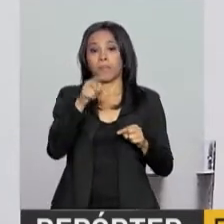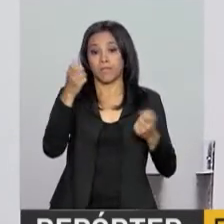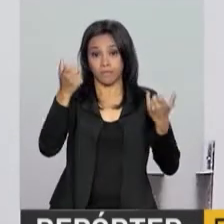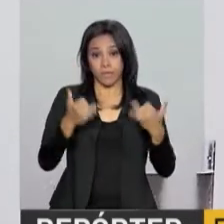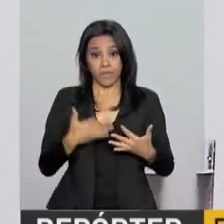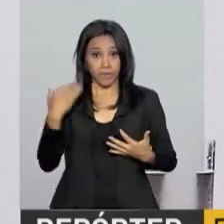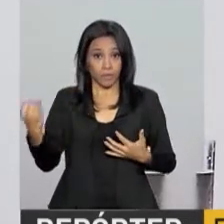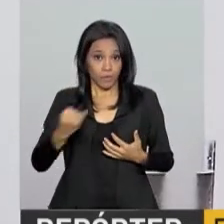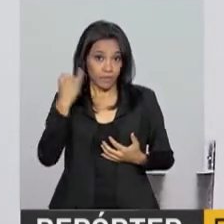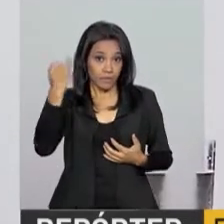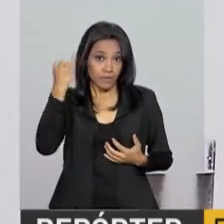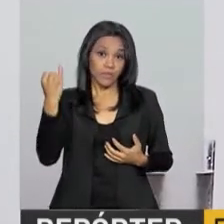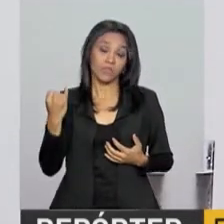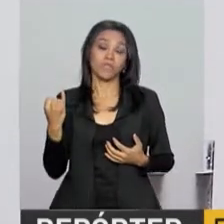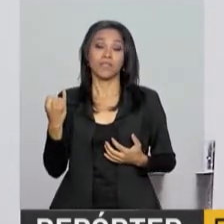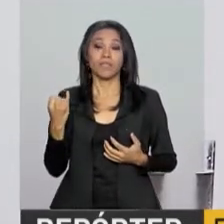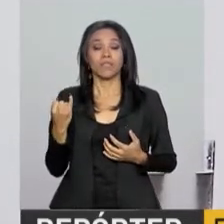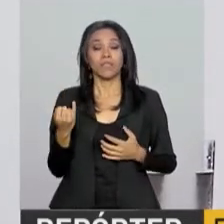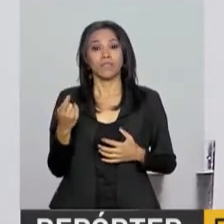governança em si estejam sendo